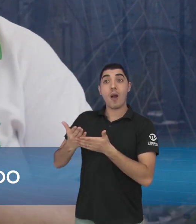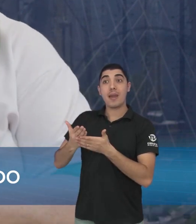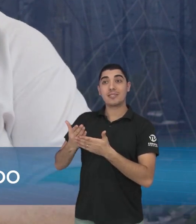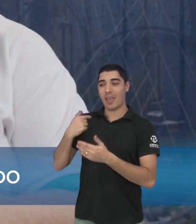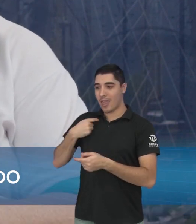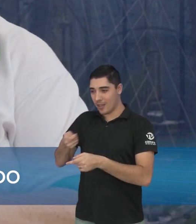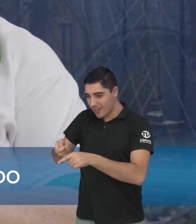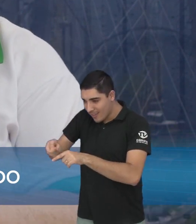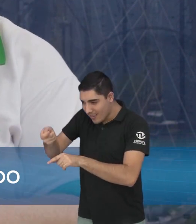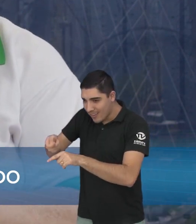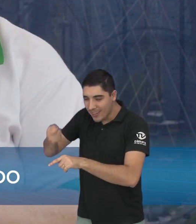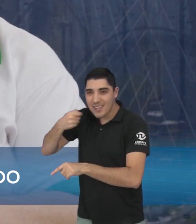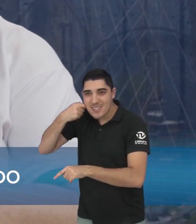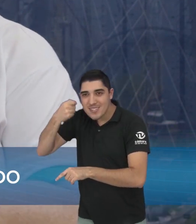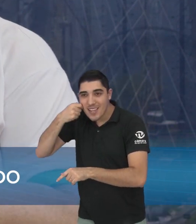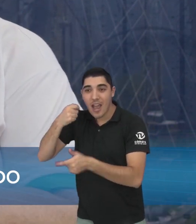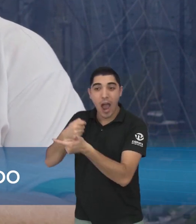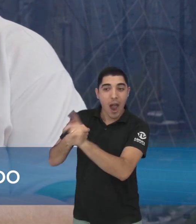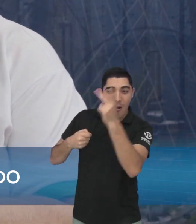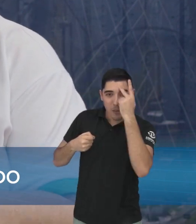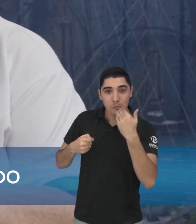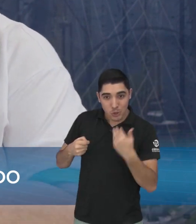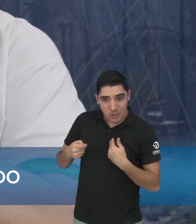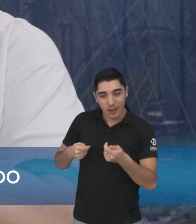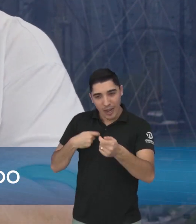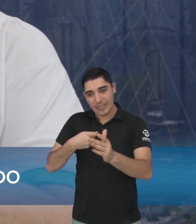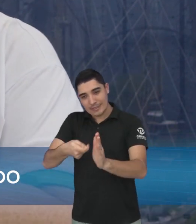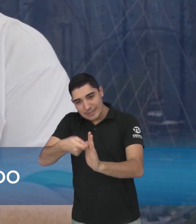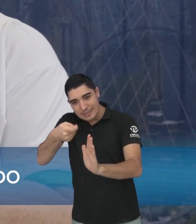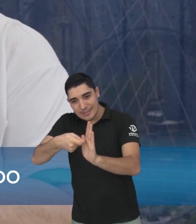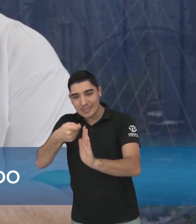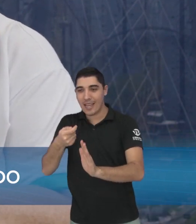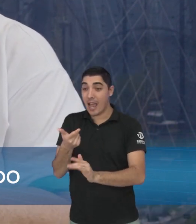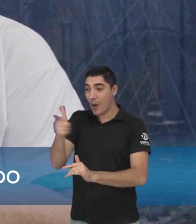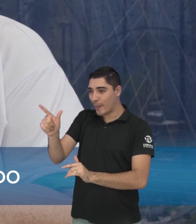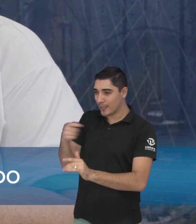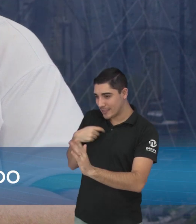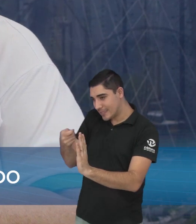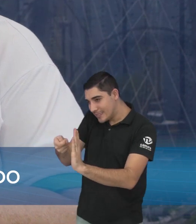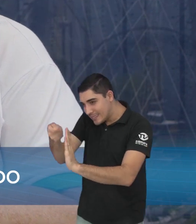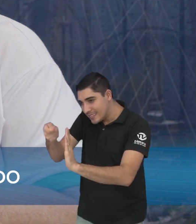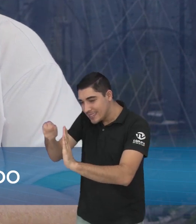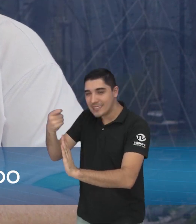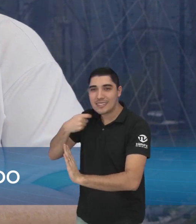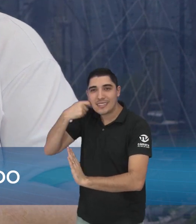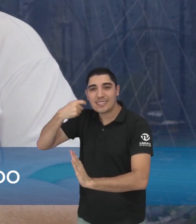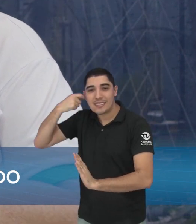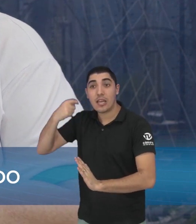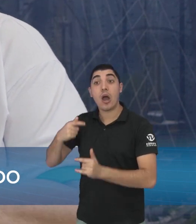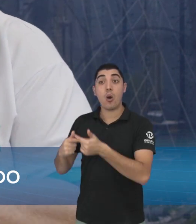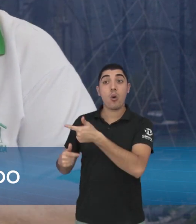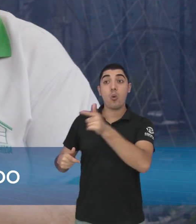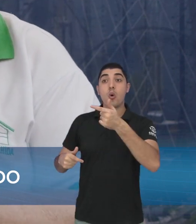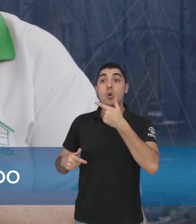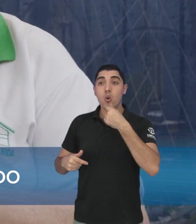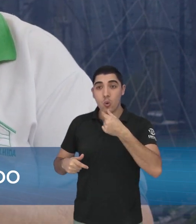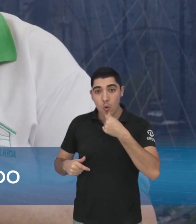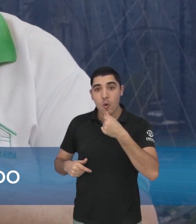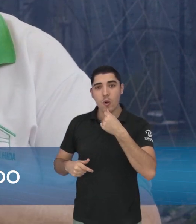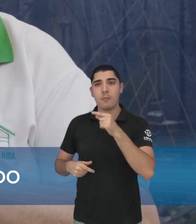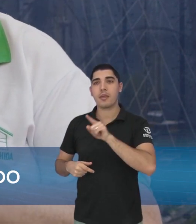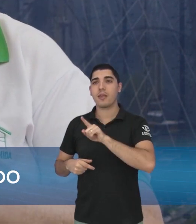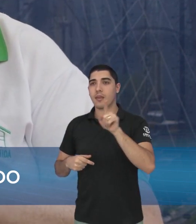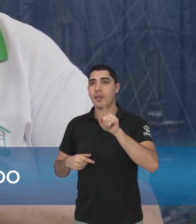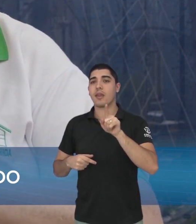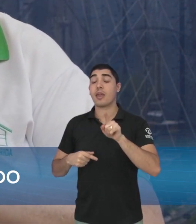comecei a levar outros aparelhos tal, e comecei a fazer barba das pessoas. Tinha um senhor lá que